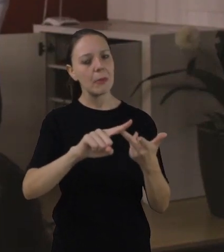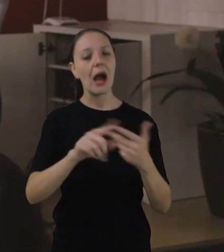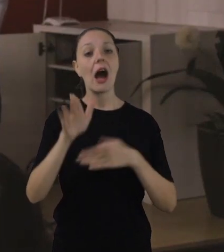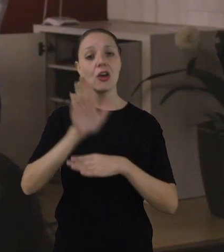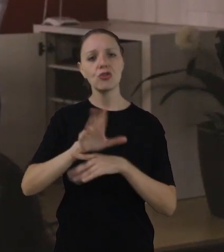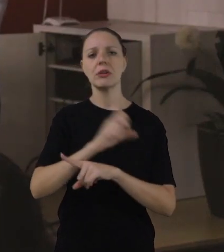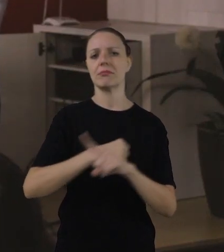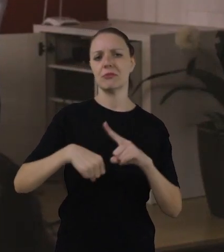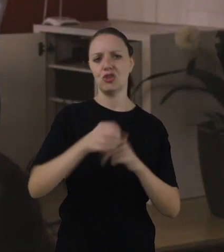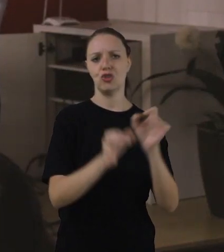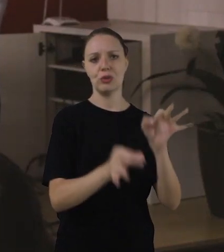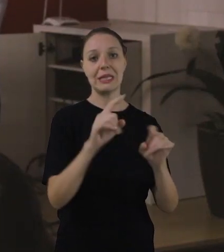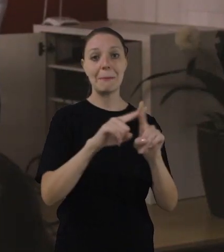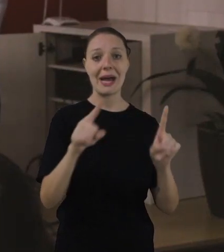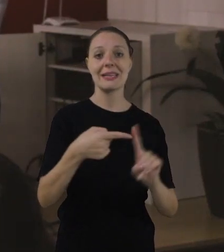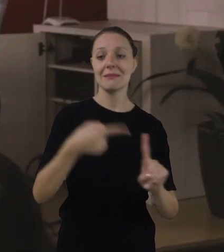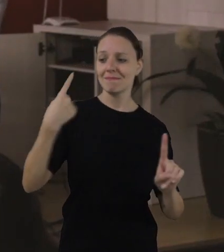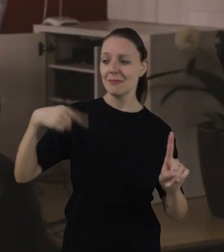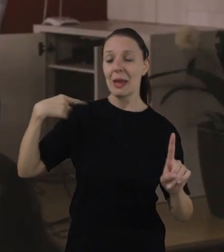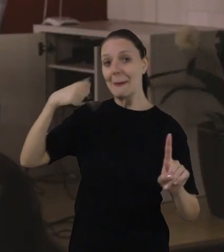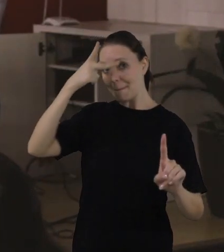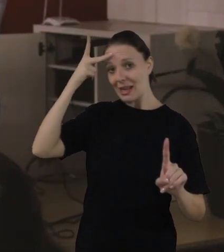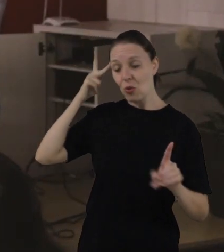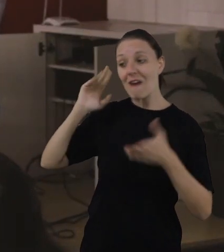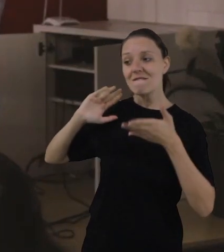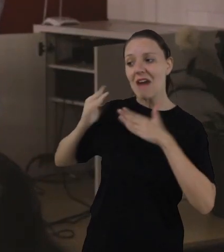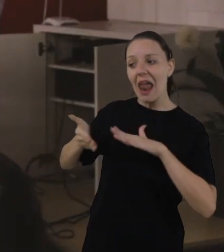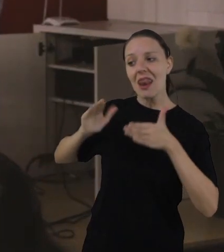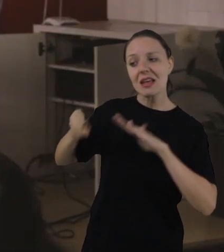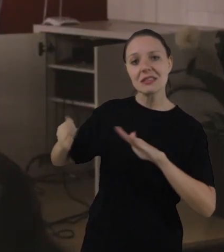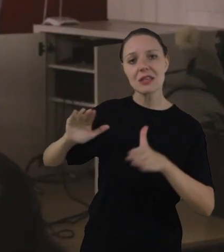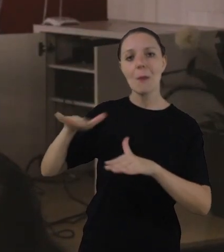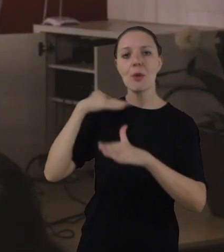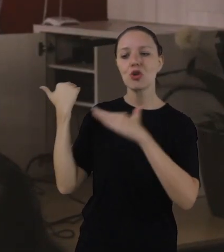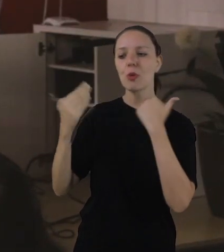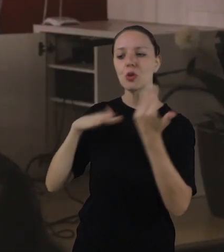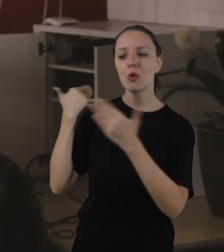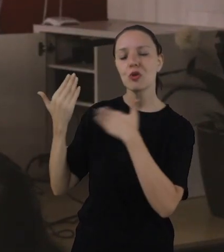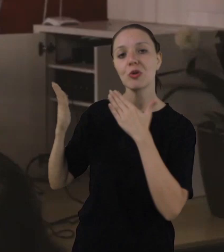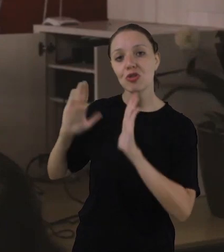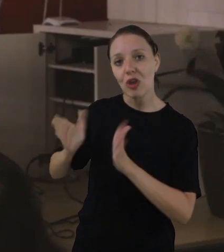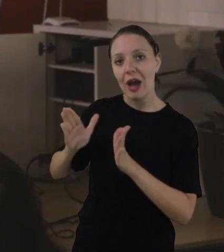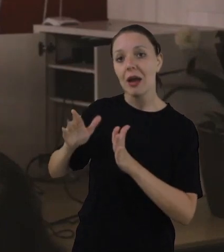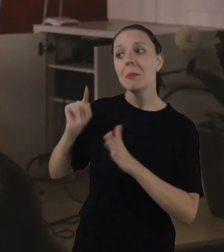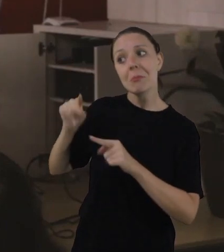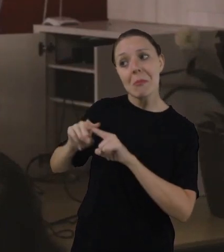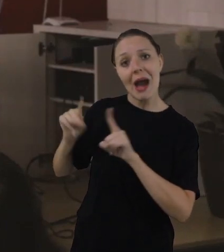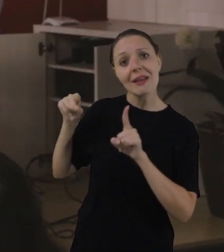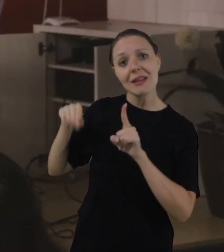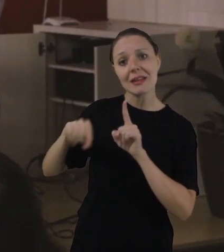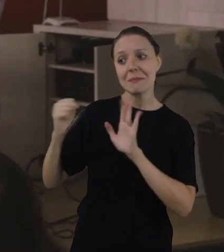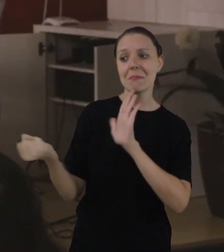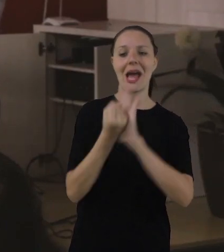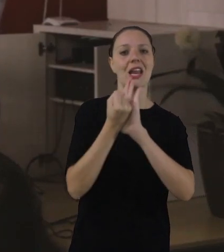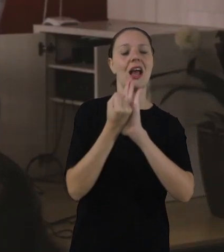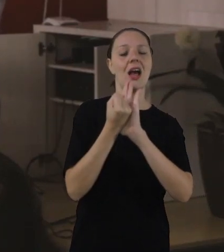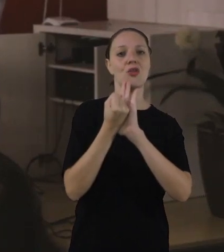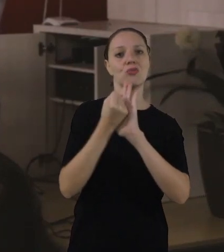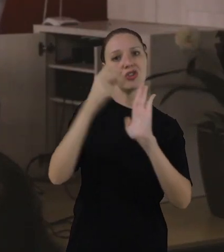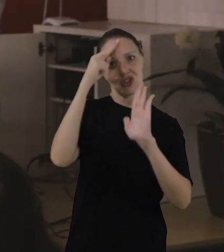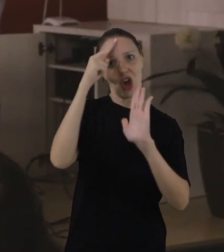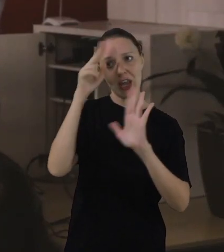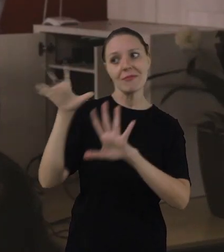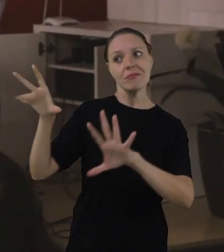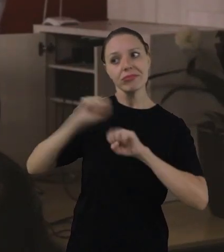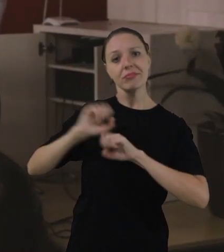justa, as contribuições e legados das pessoas que já faleceram também têm um papel significativo. Isso pode incluir a preservação